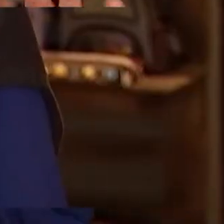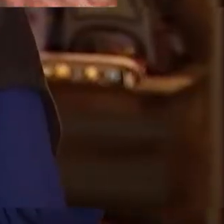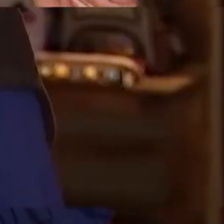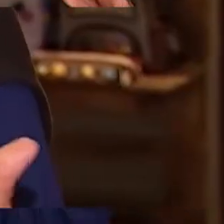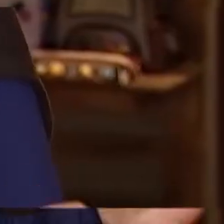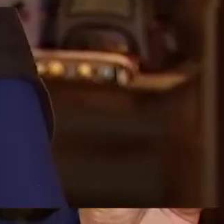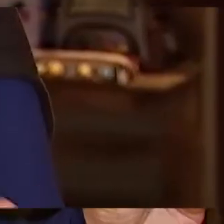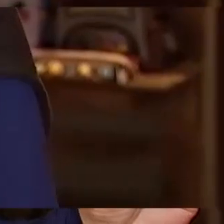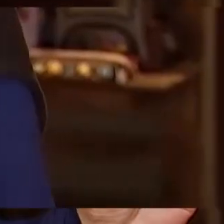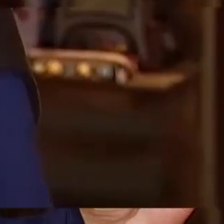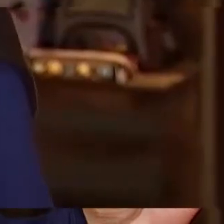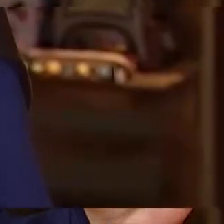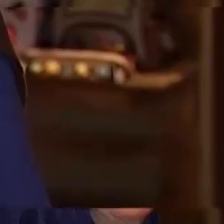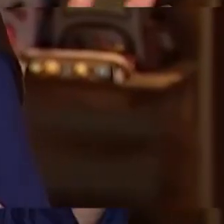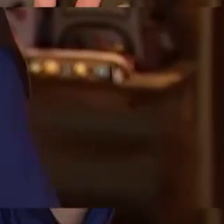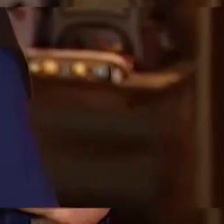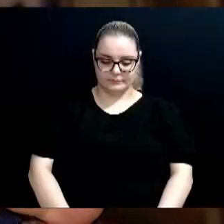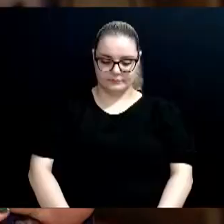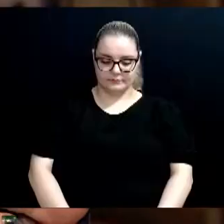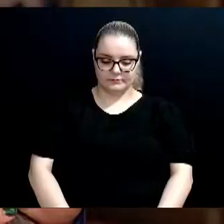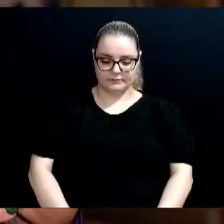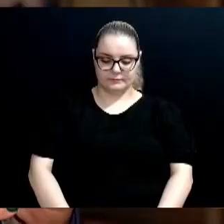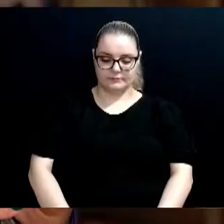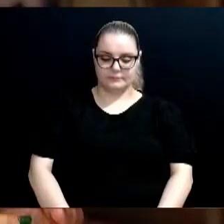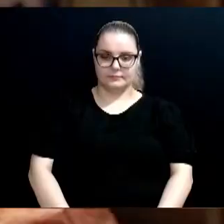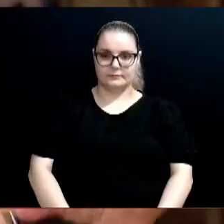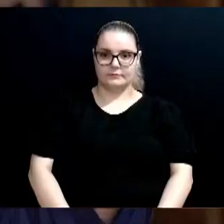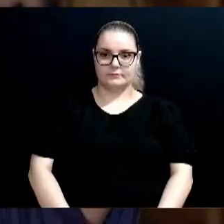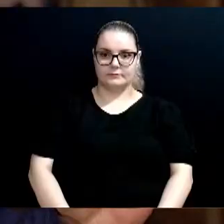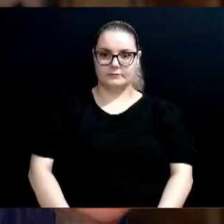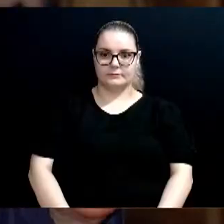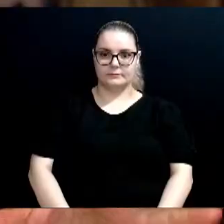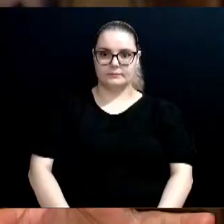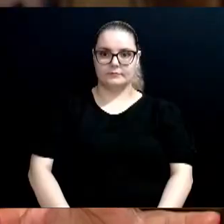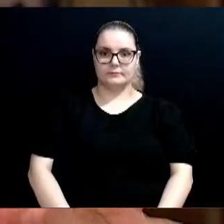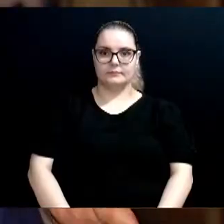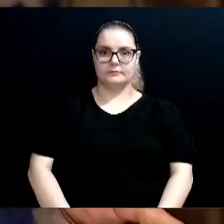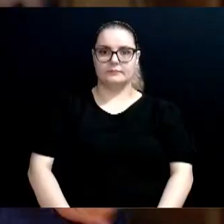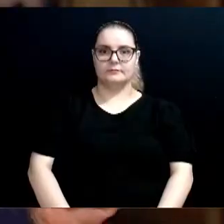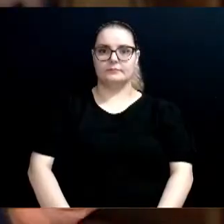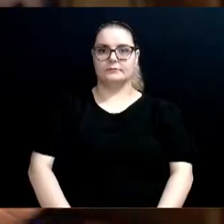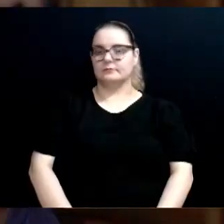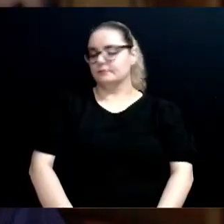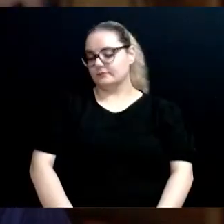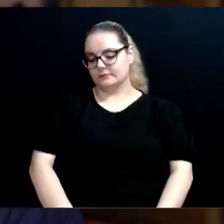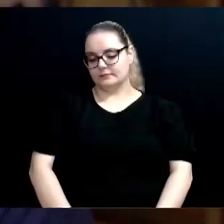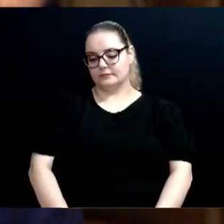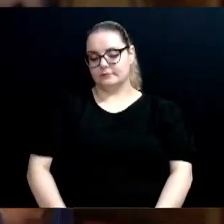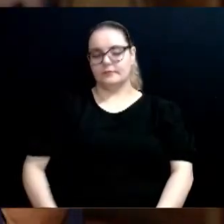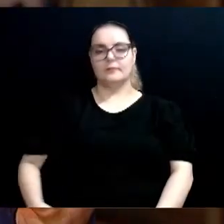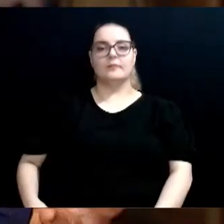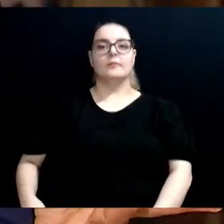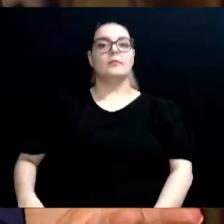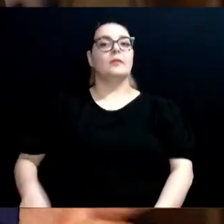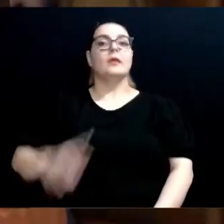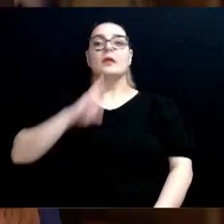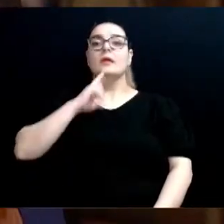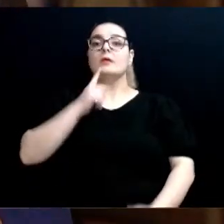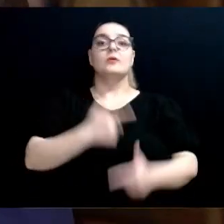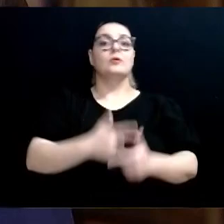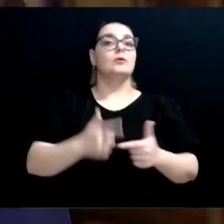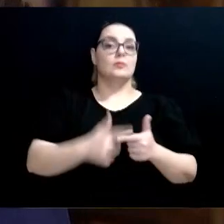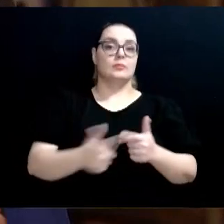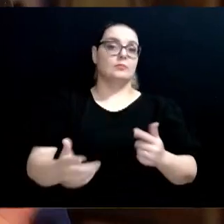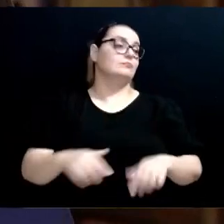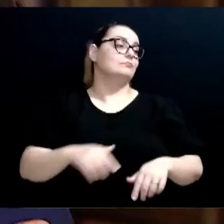um elo educacional para empreendedorismo artesanal. Por quê? O empreendedorismo comum, ele